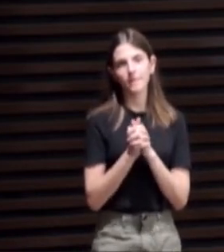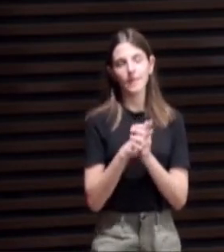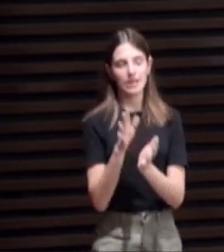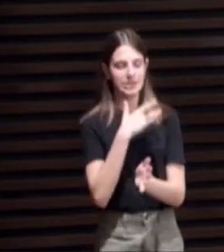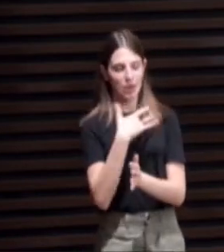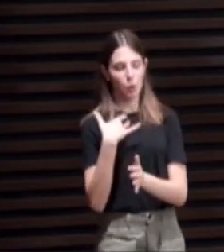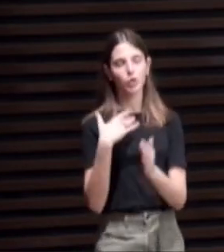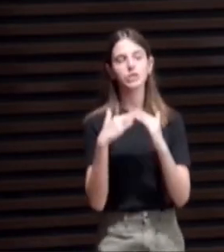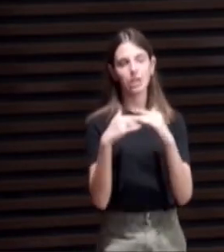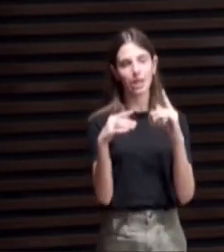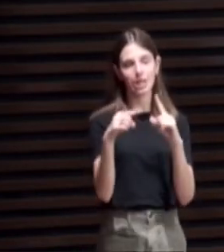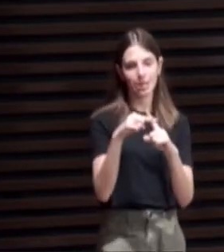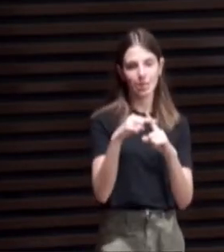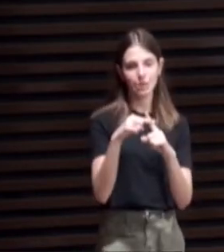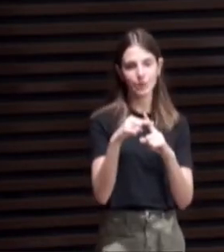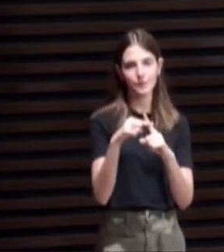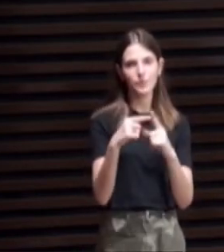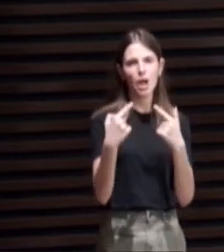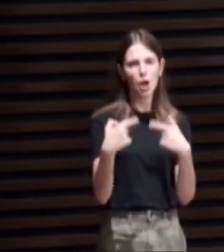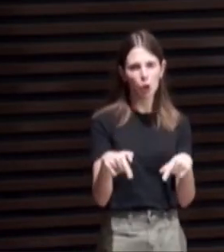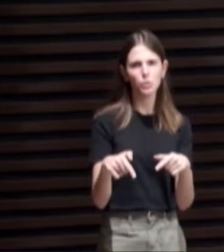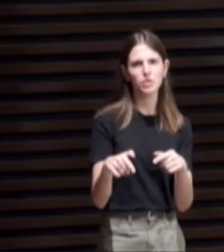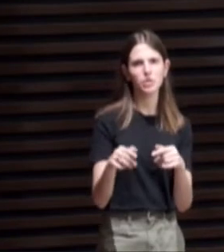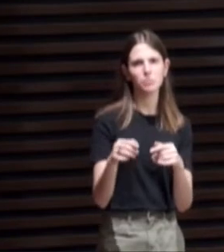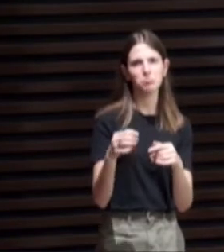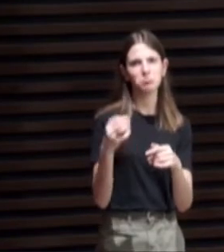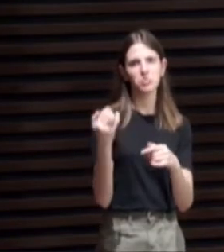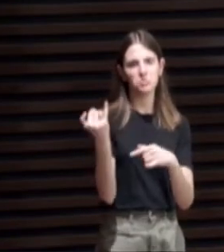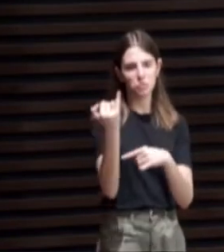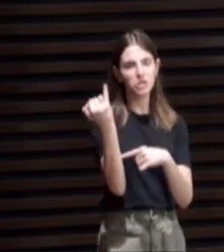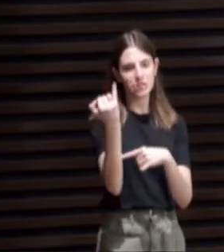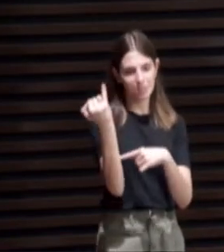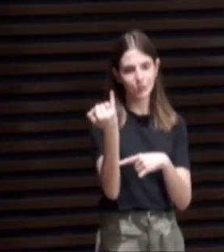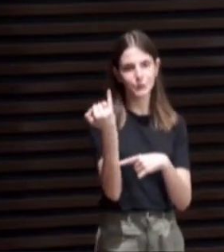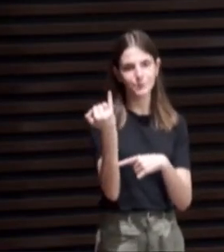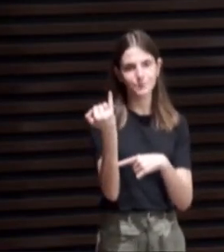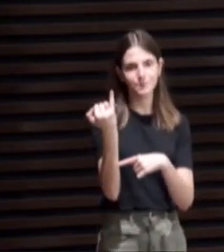algo essencial, ela não é uma questão